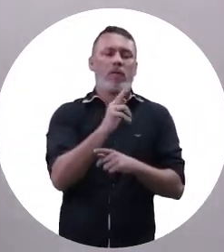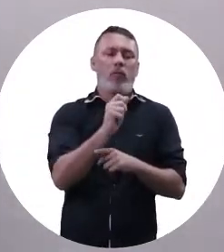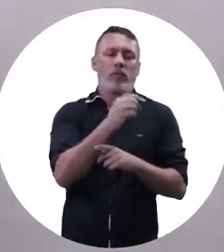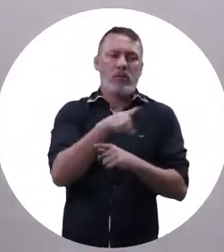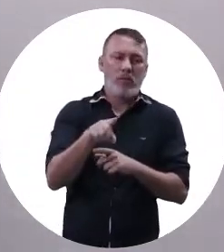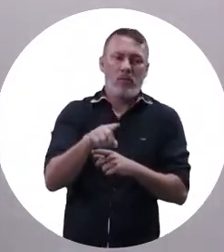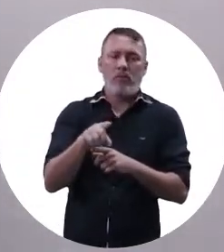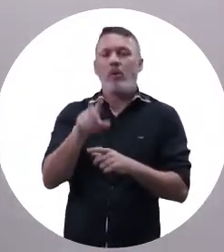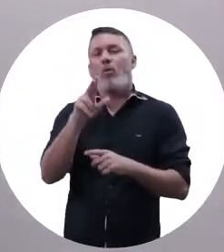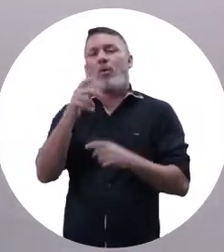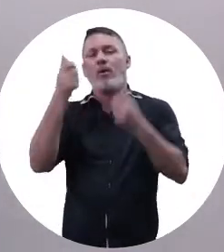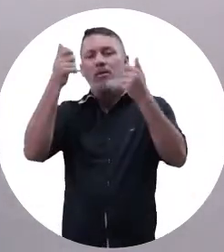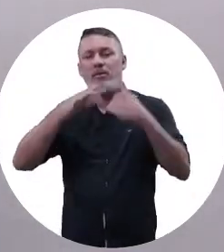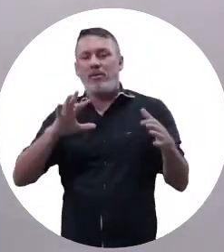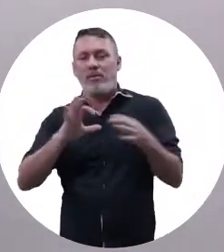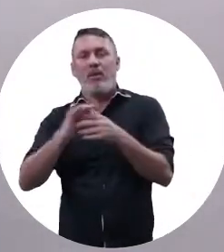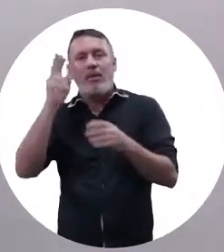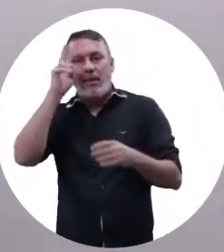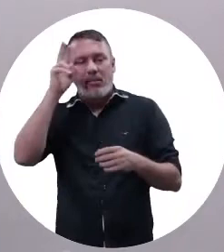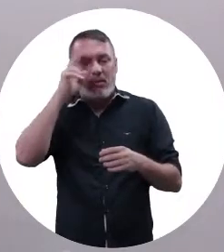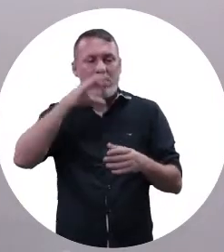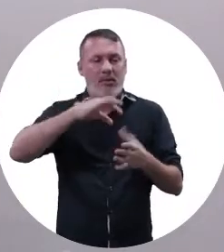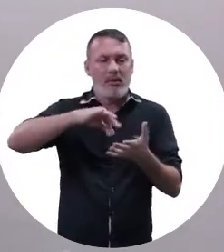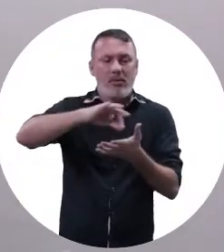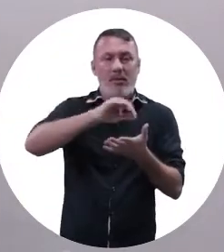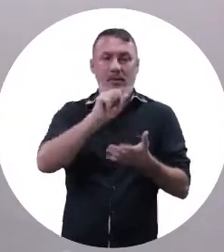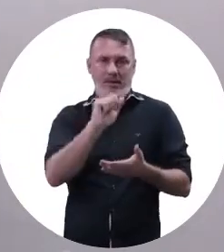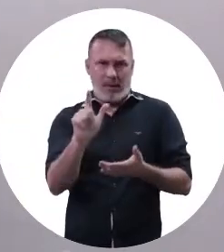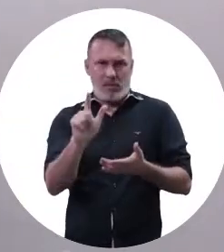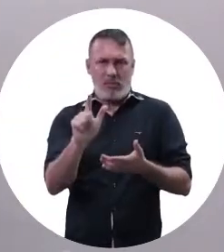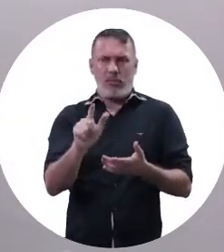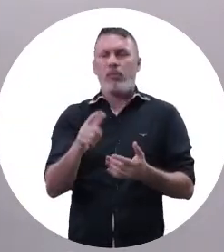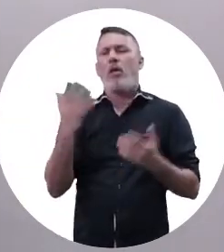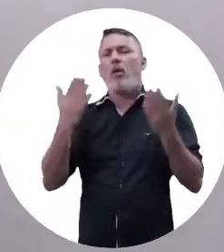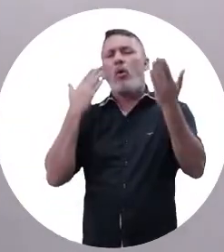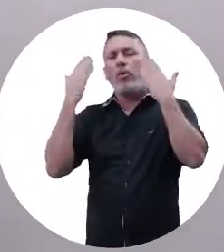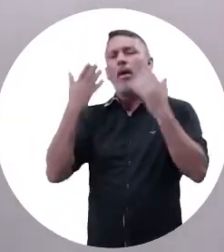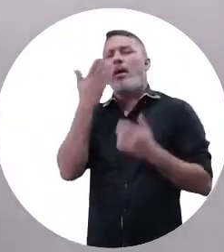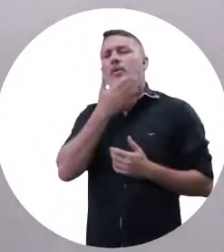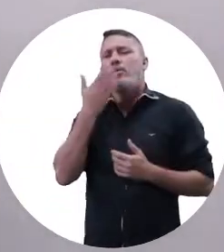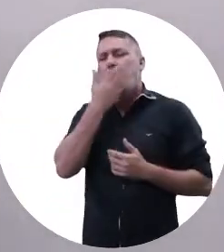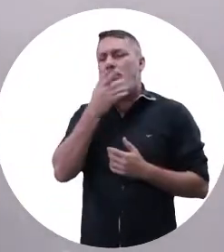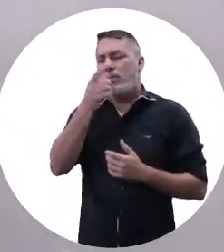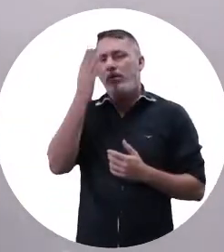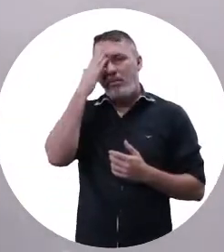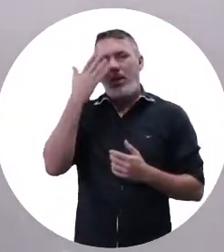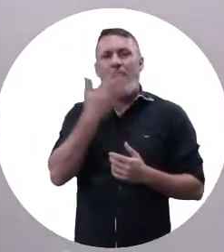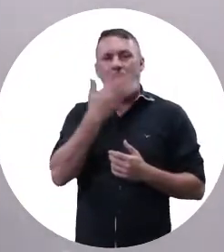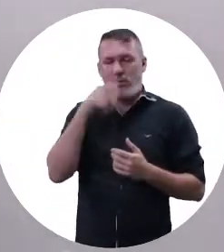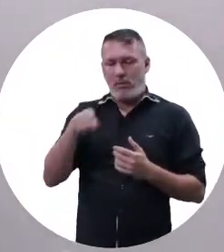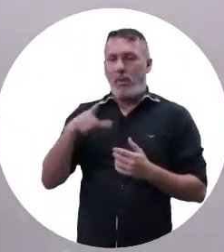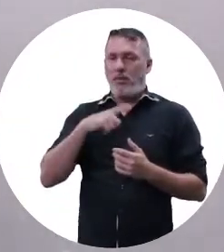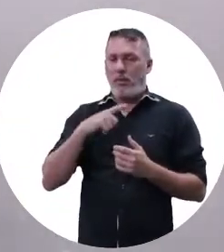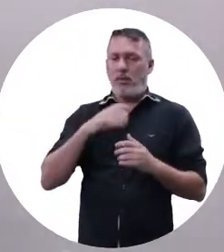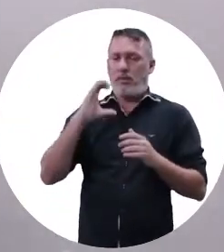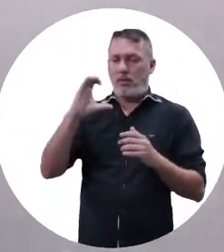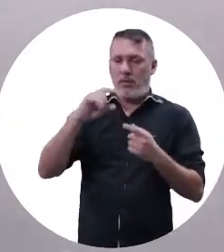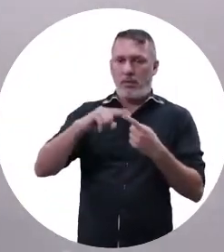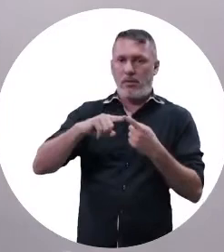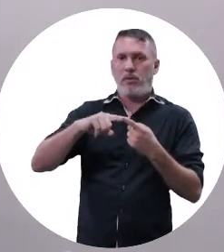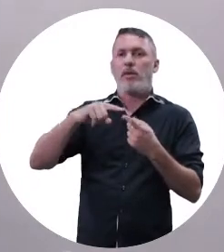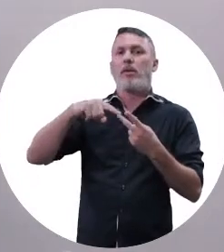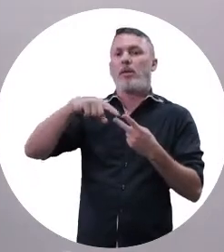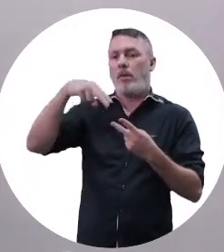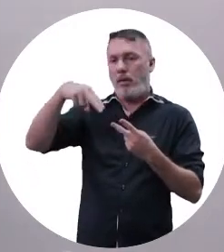exemplo. Falamos da ligação iônica do sal de cozinha. Vamos falar do açúcar. O açúcar, a sacarose, carbono,